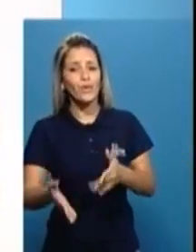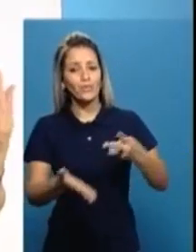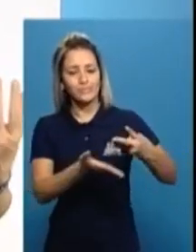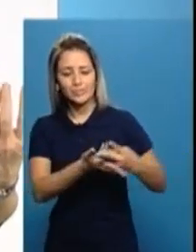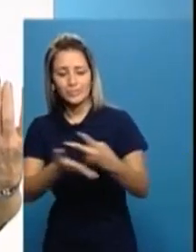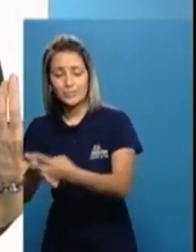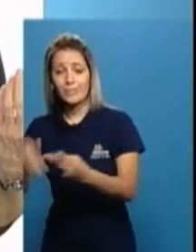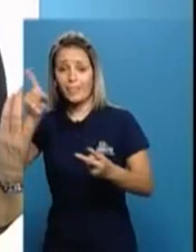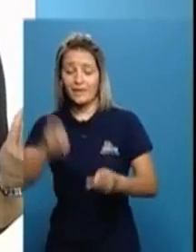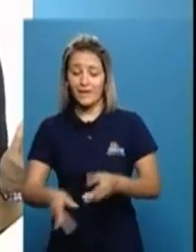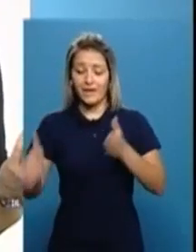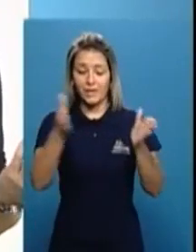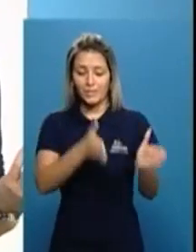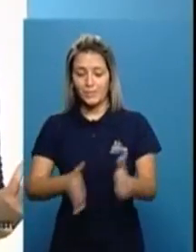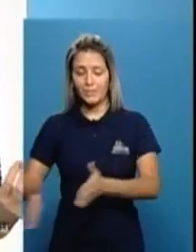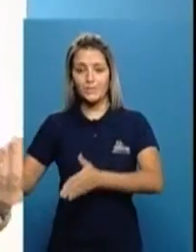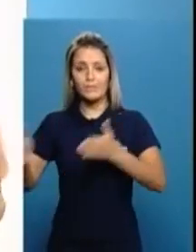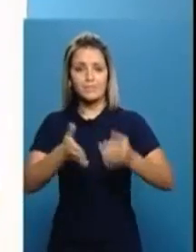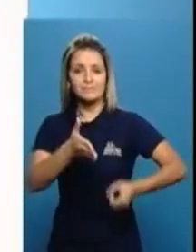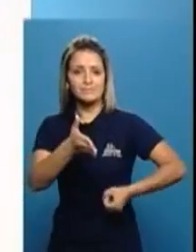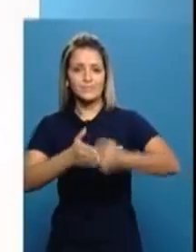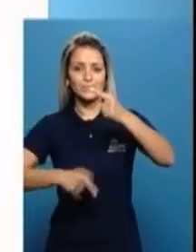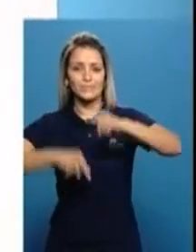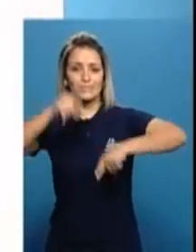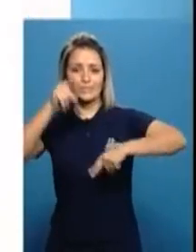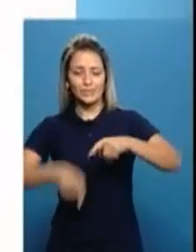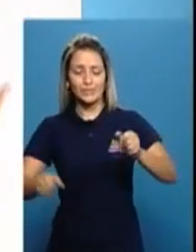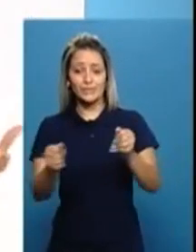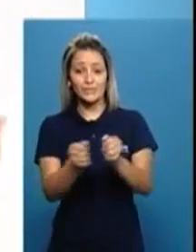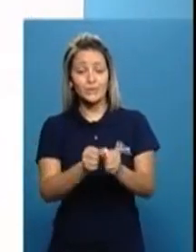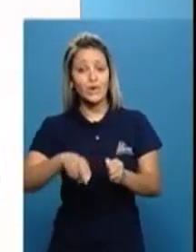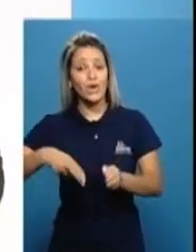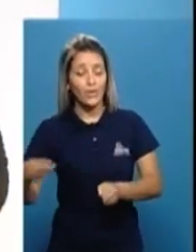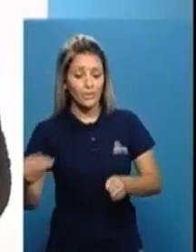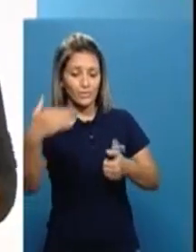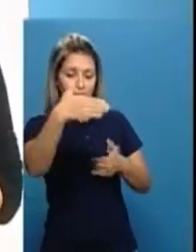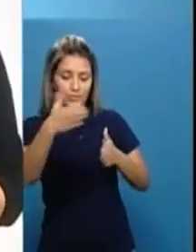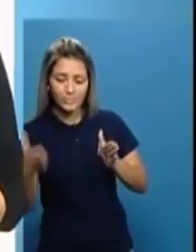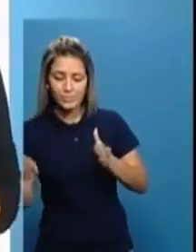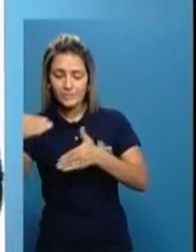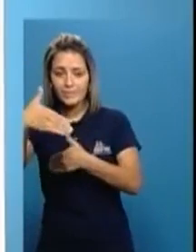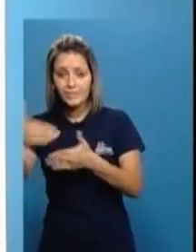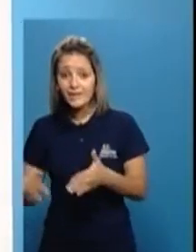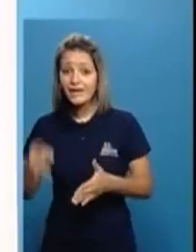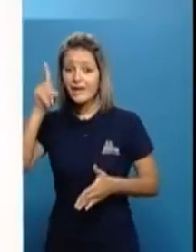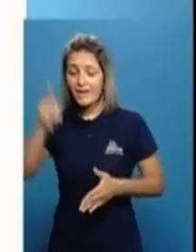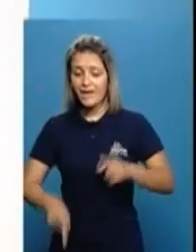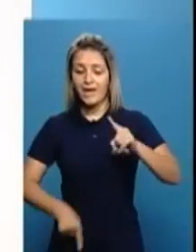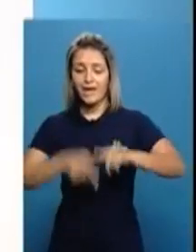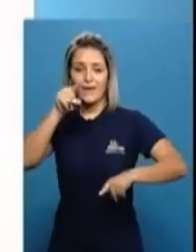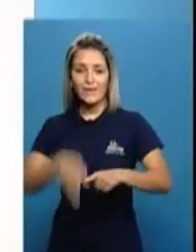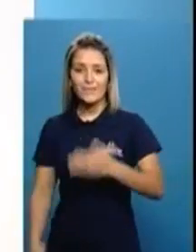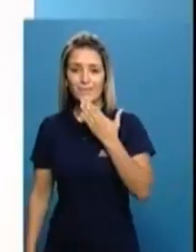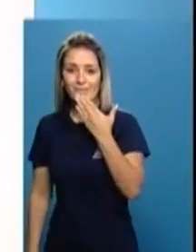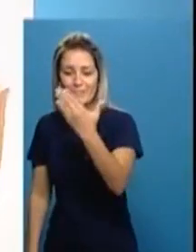será uma produção em massa ou uma produção em lotes, se vai ser um produto sob